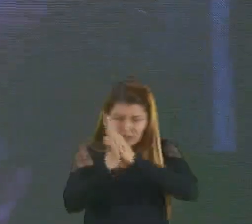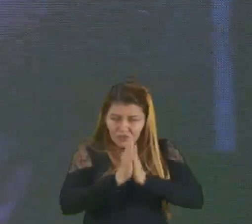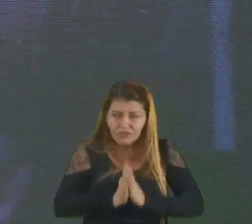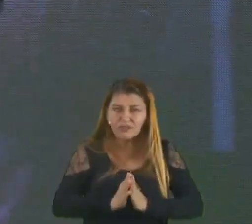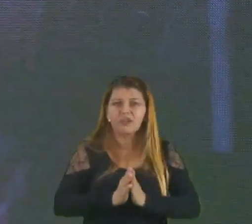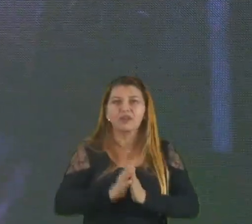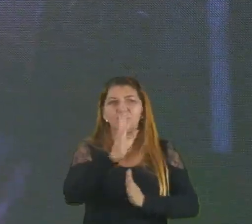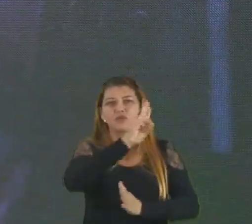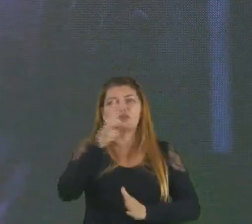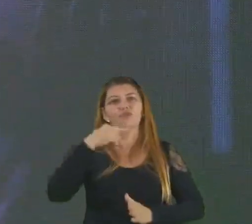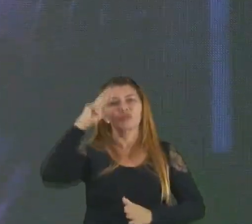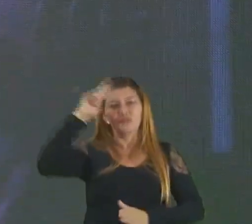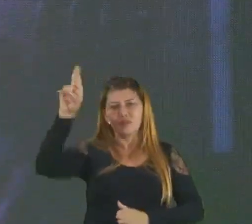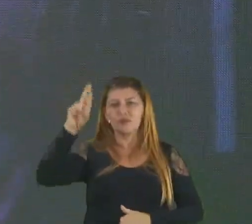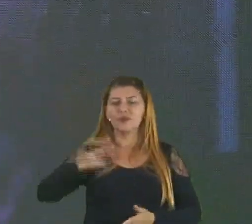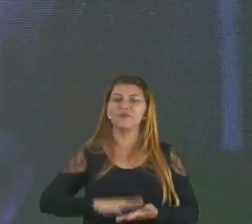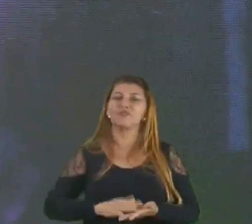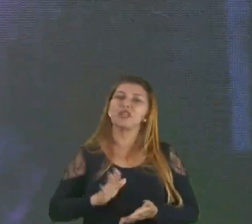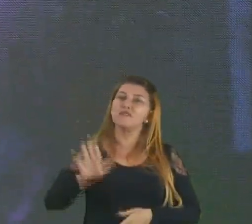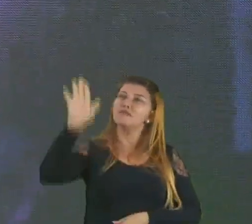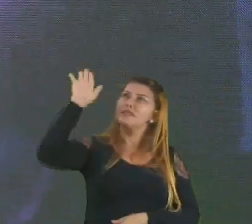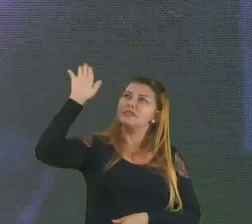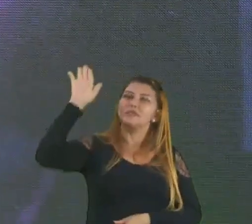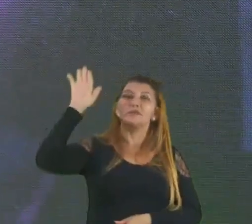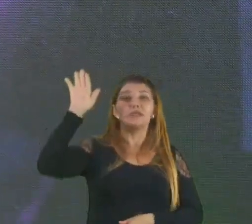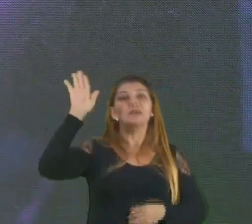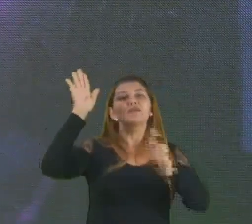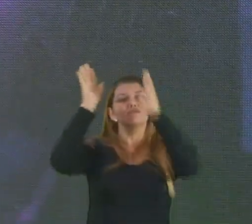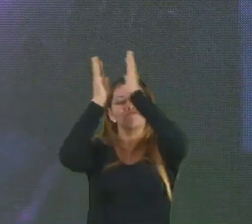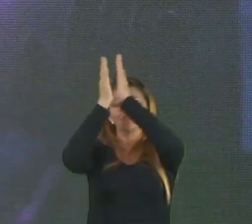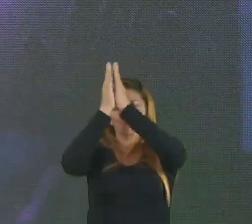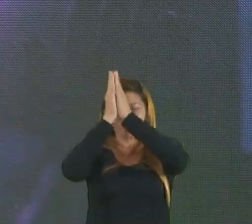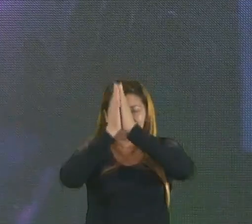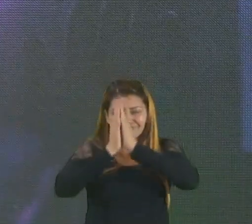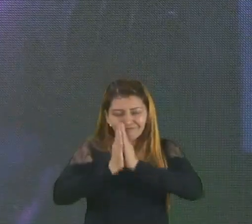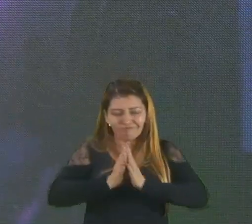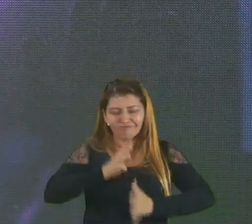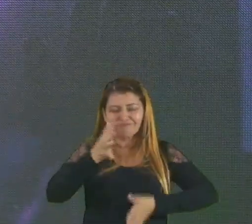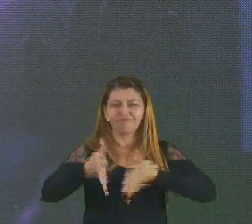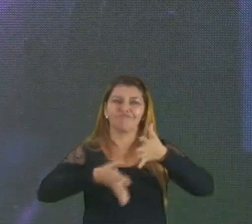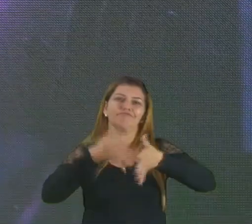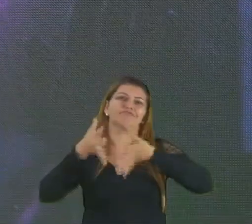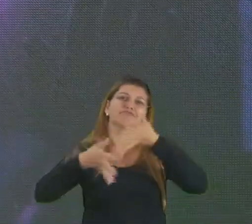Senhor? Levante a sua mão e adore o nome do Senhor.